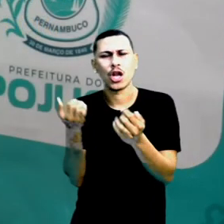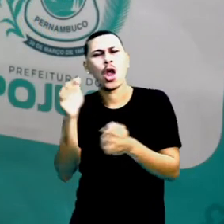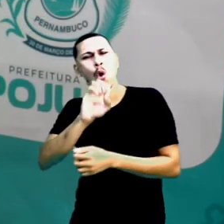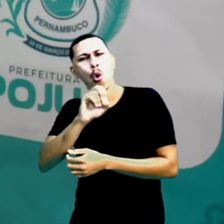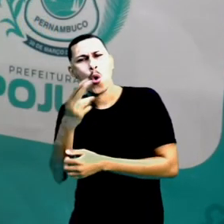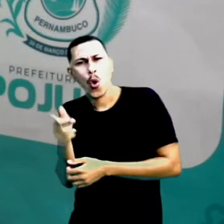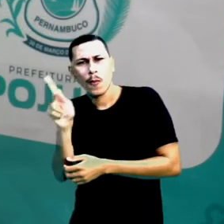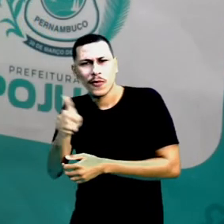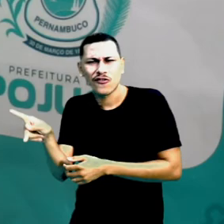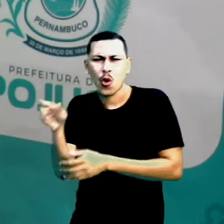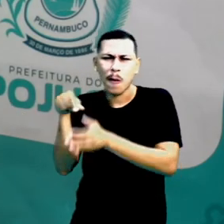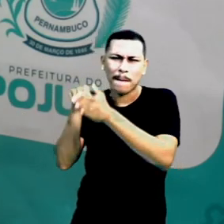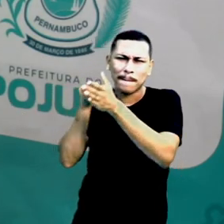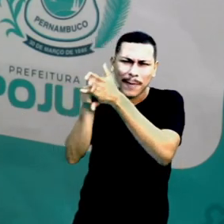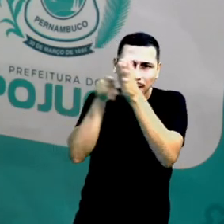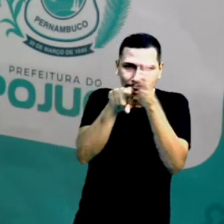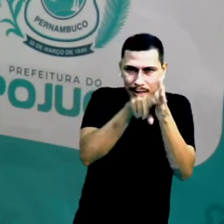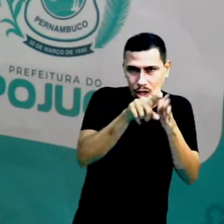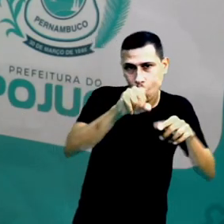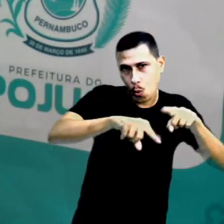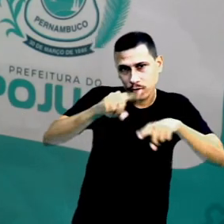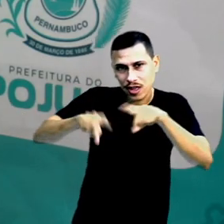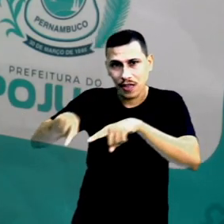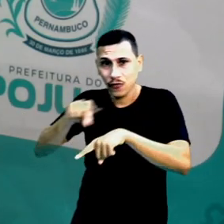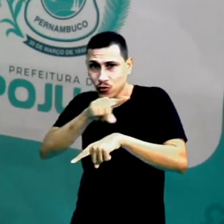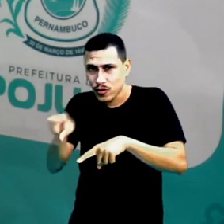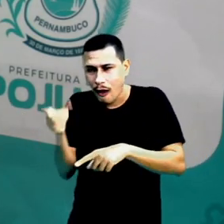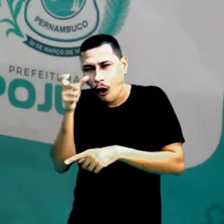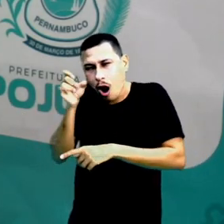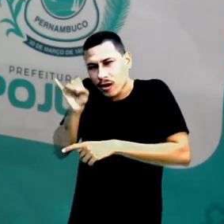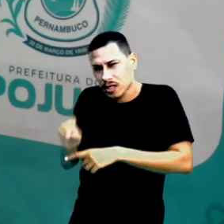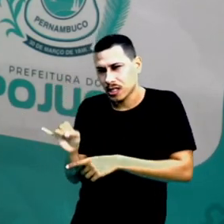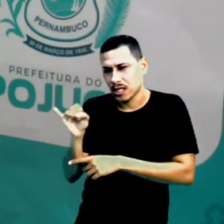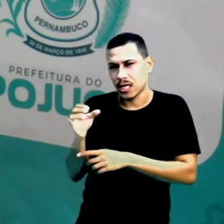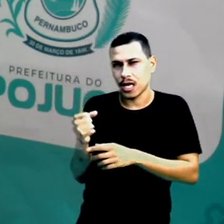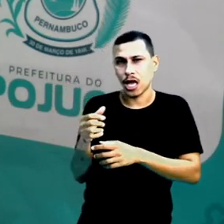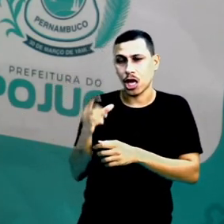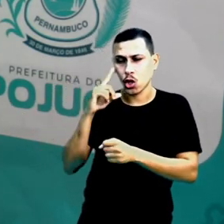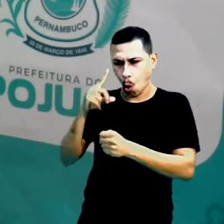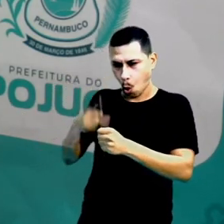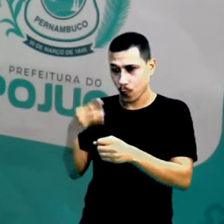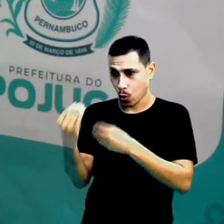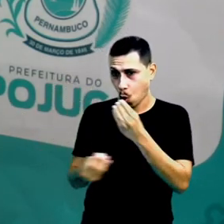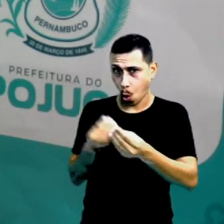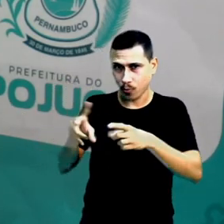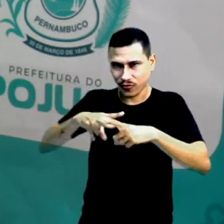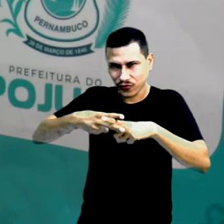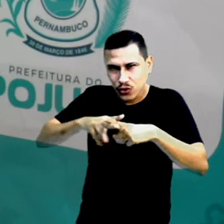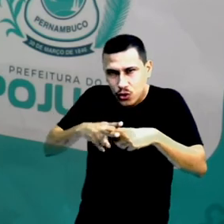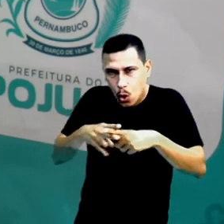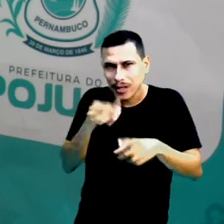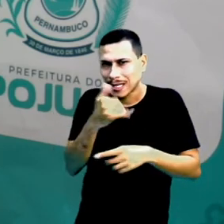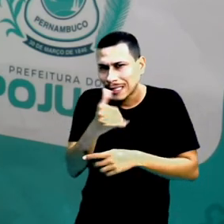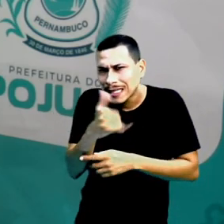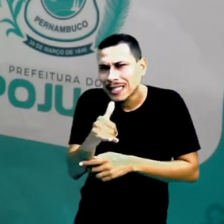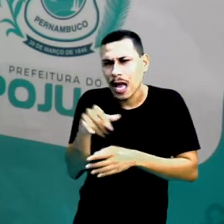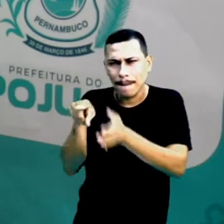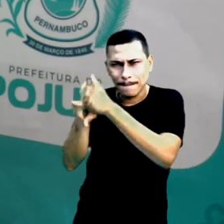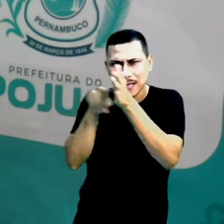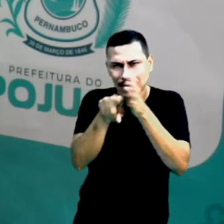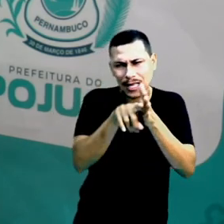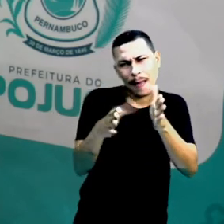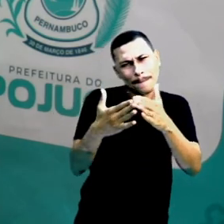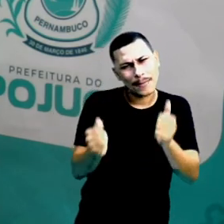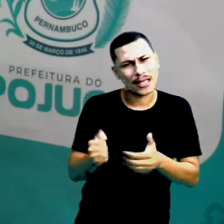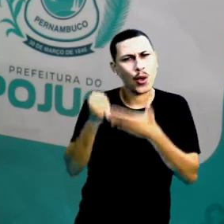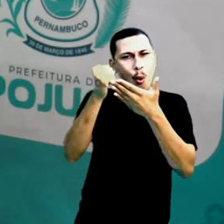que você tenha interesse de saber qual é a fonte de energia, de onde vem, como ele funciona. Tá? Pesquisa eles e pede para